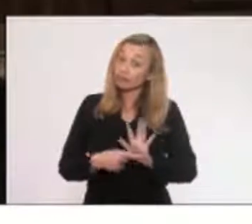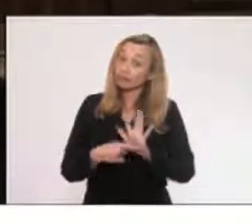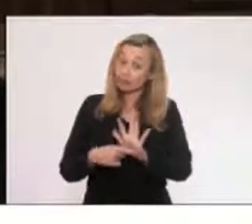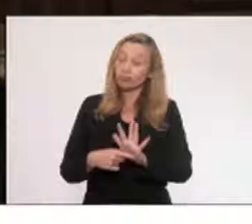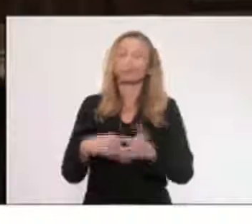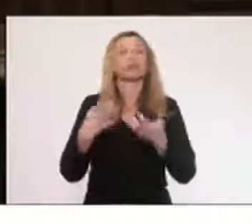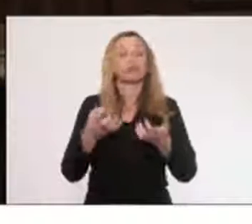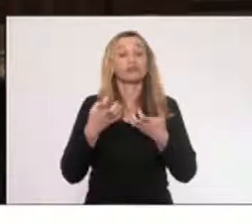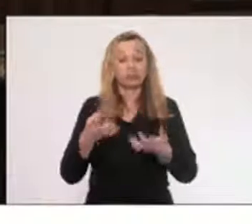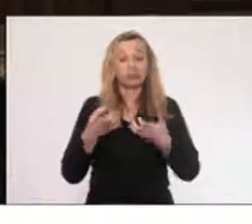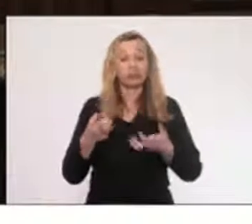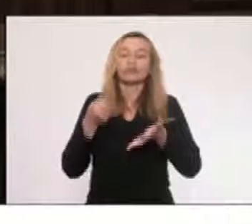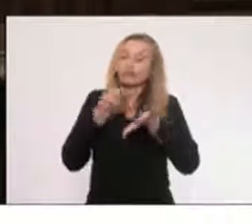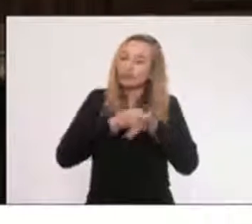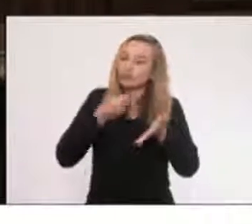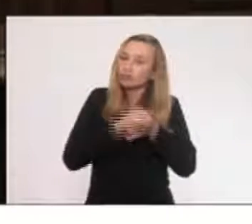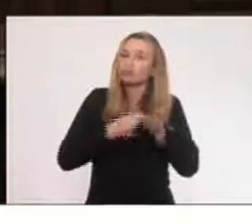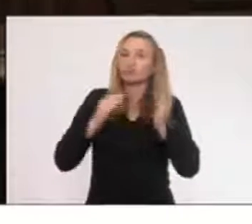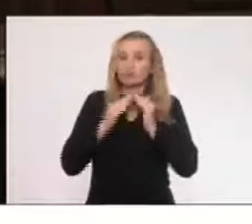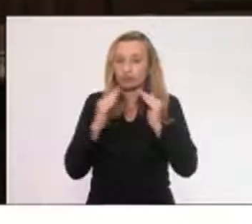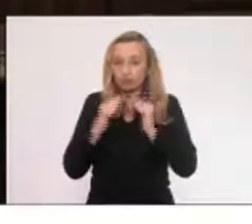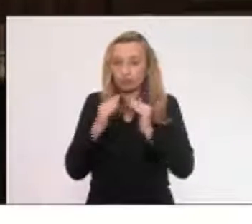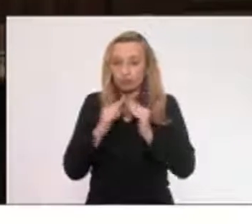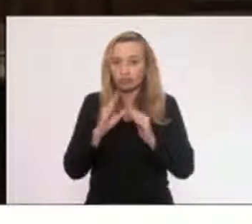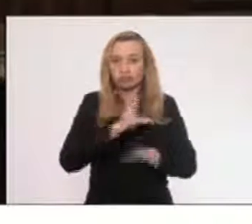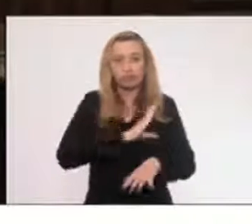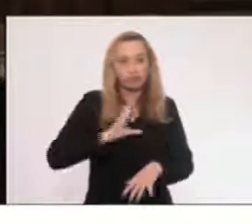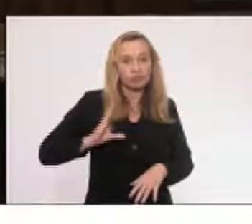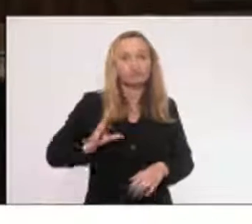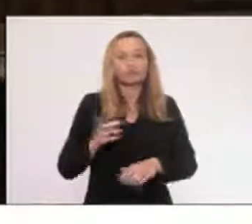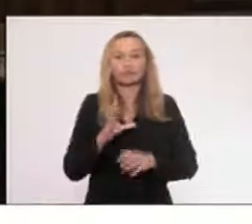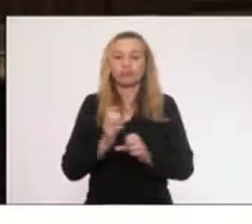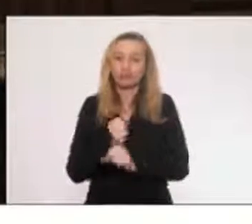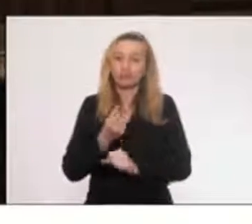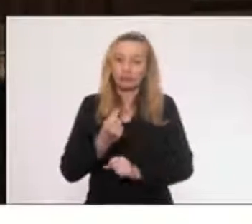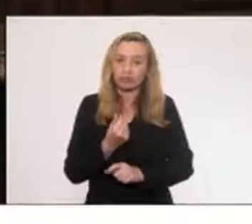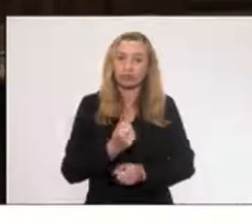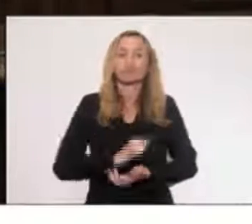e queremos cobrar dessa casa, das comissões de orçamento,